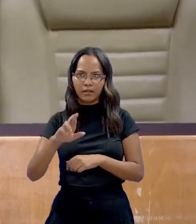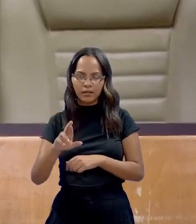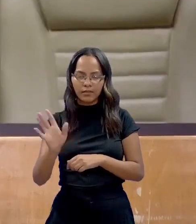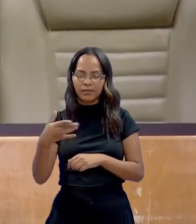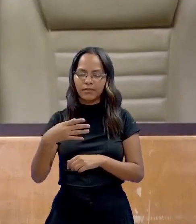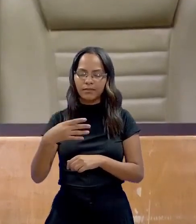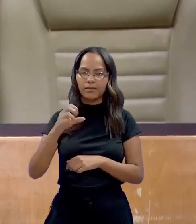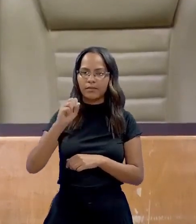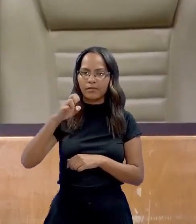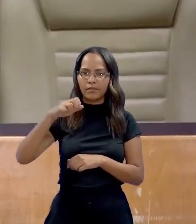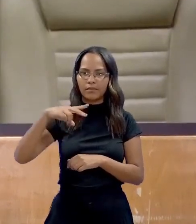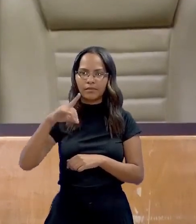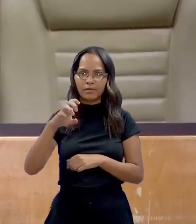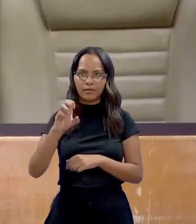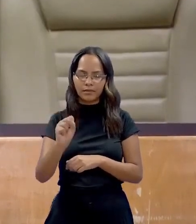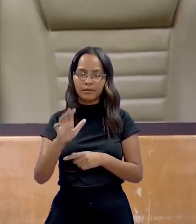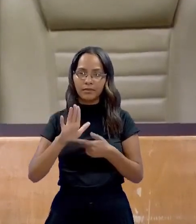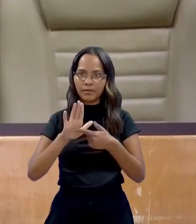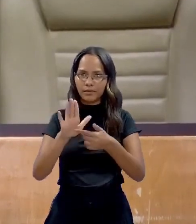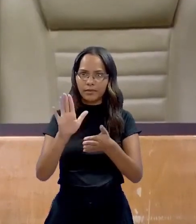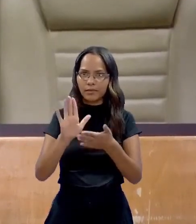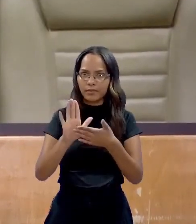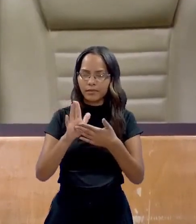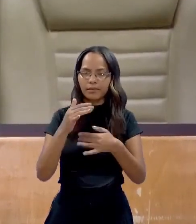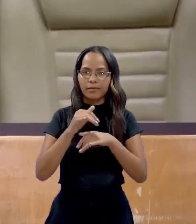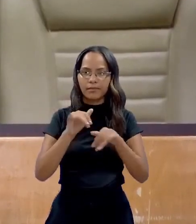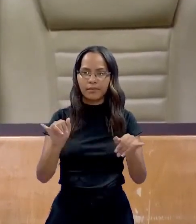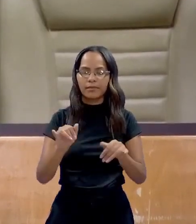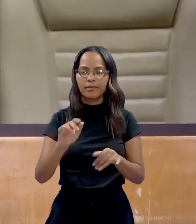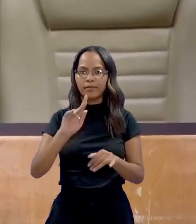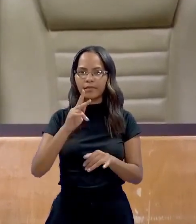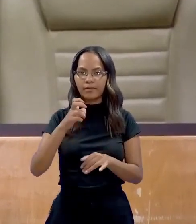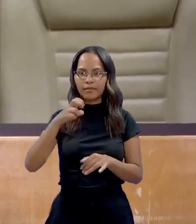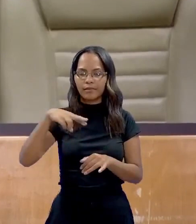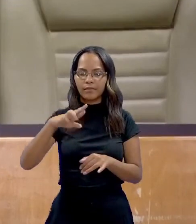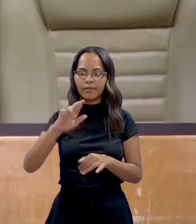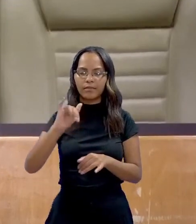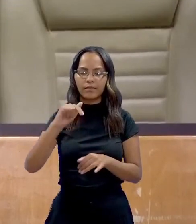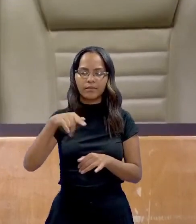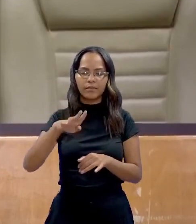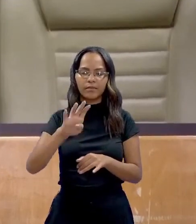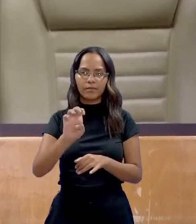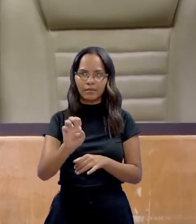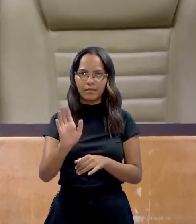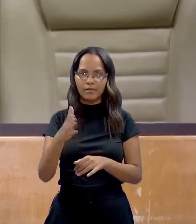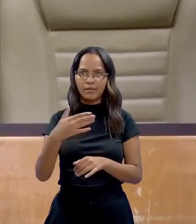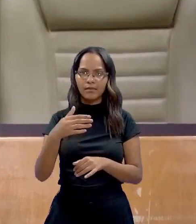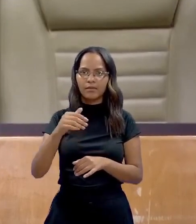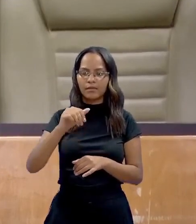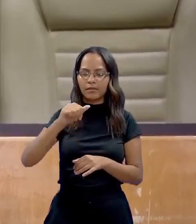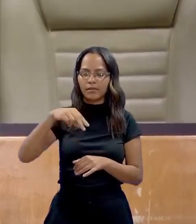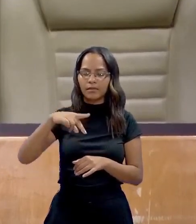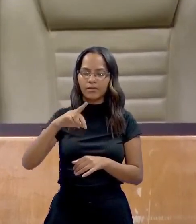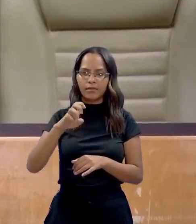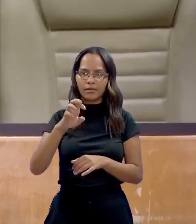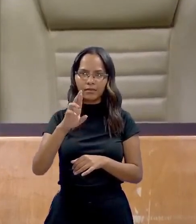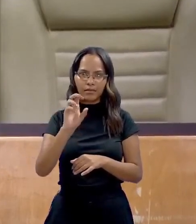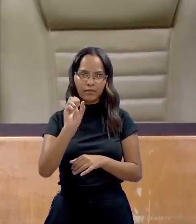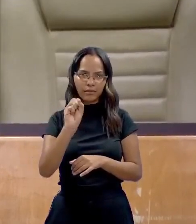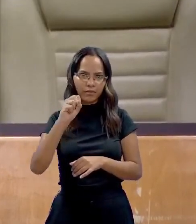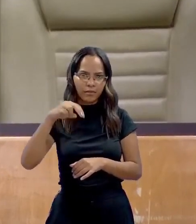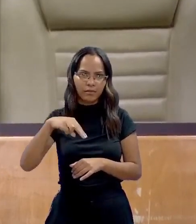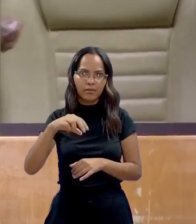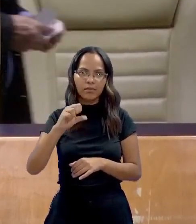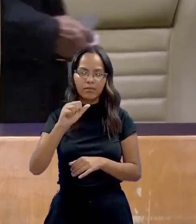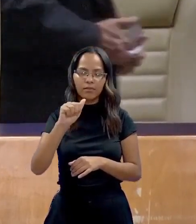vereadores Henrique Alves, requerimentos endereçados à CEINFRA e à COMUG. Vereador Anderson Sado Bocão, requerimentos endereçados à